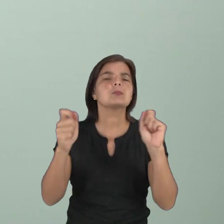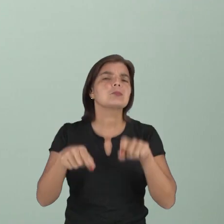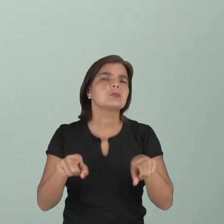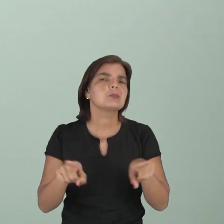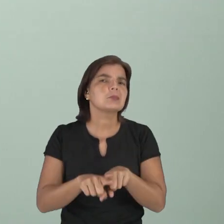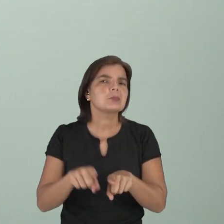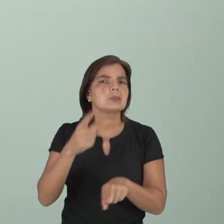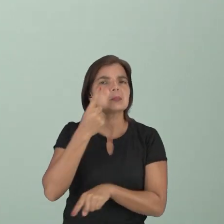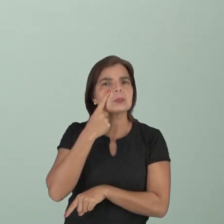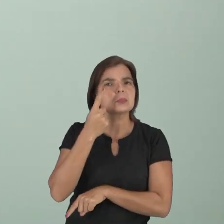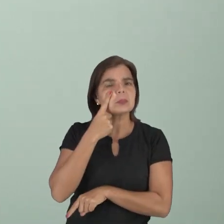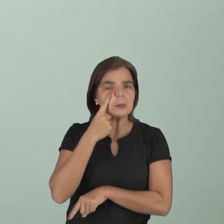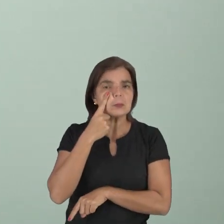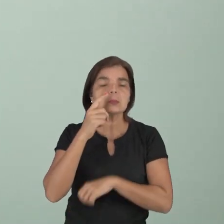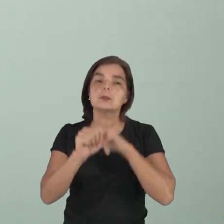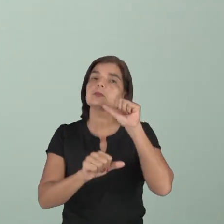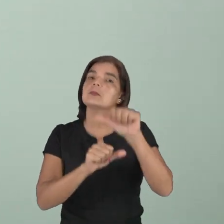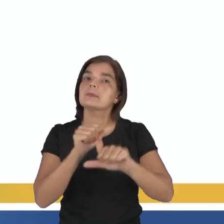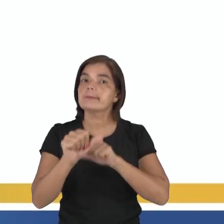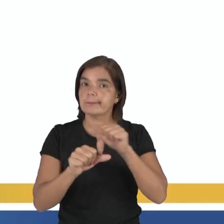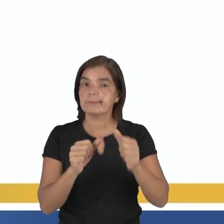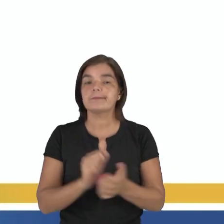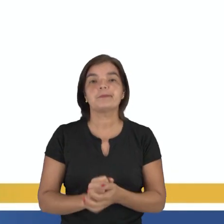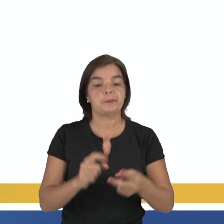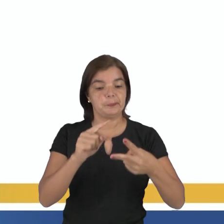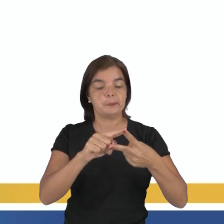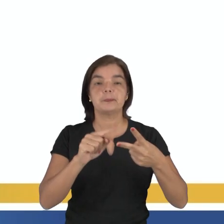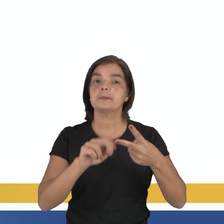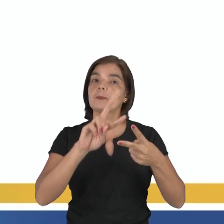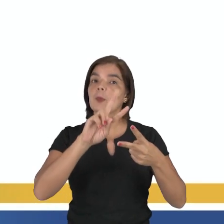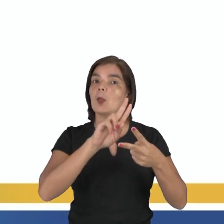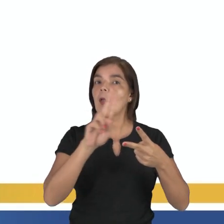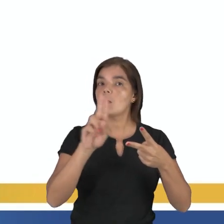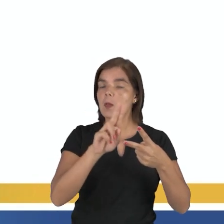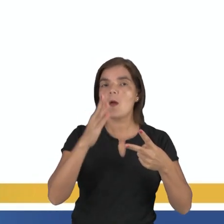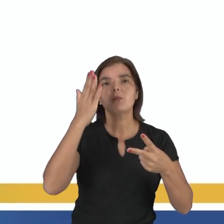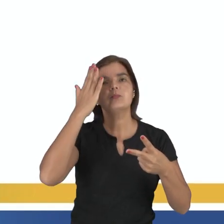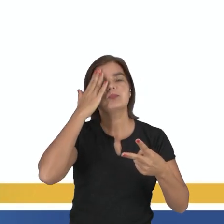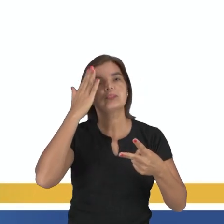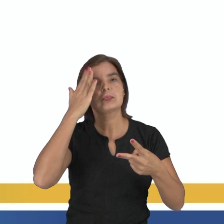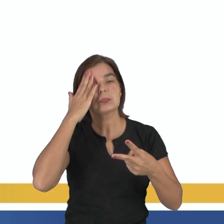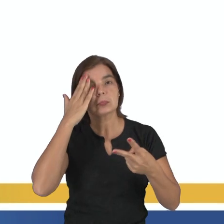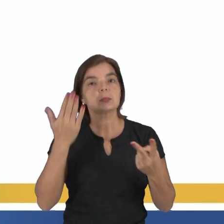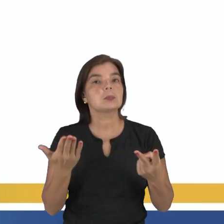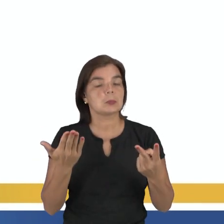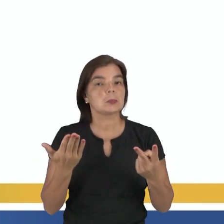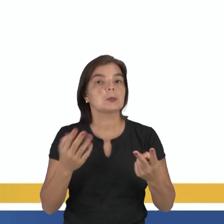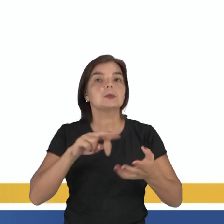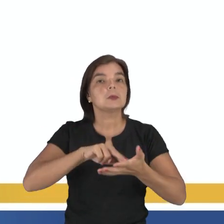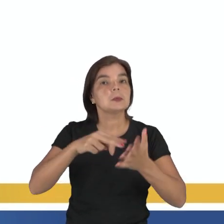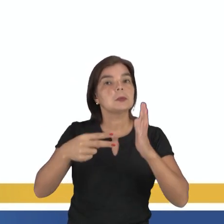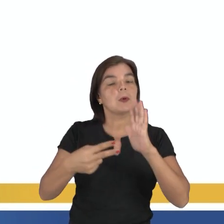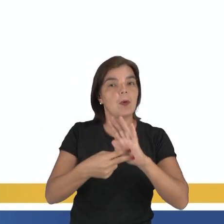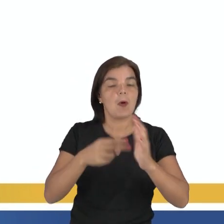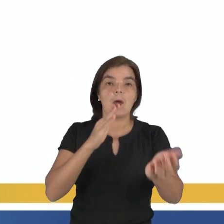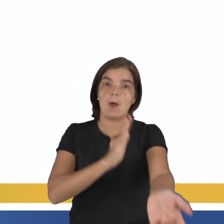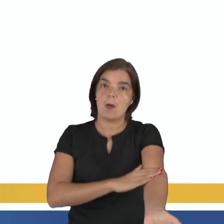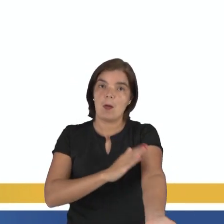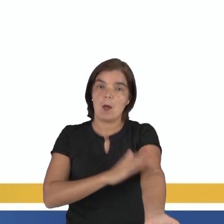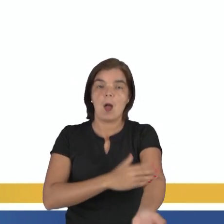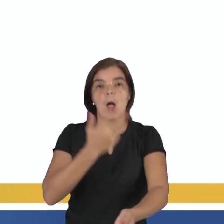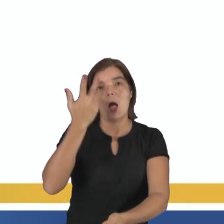pode observar nessas alterações aí? Tem dois nomes que você precisa entender, e esses dois nomes quer dizer que essa pressão ela